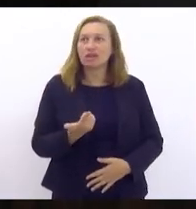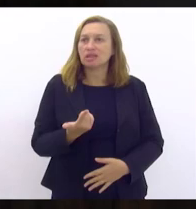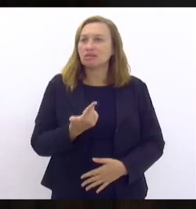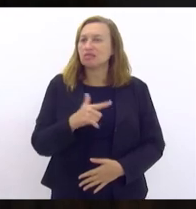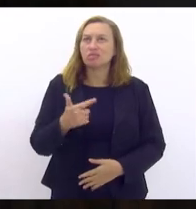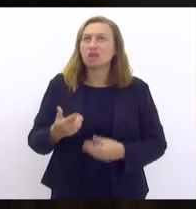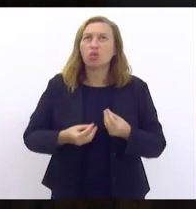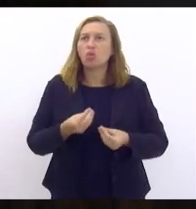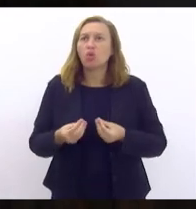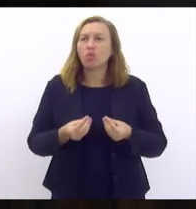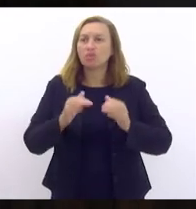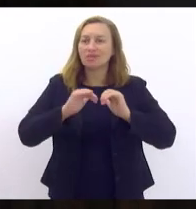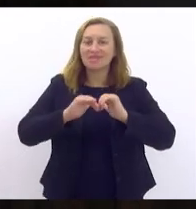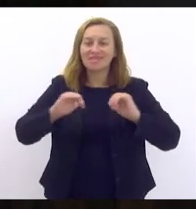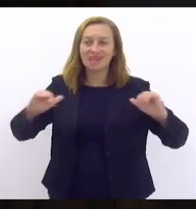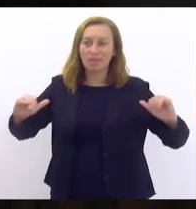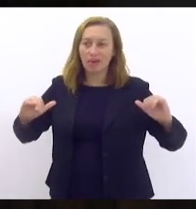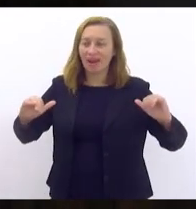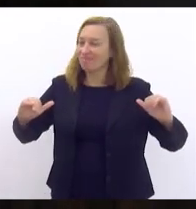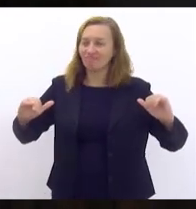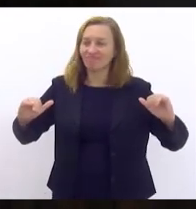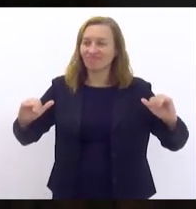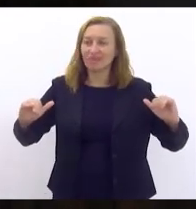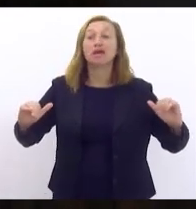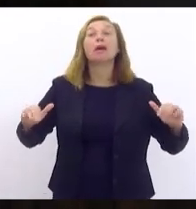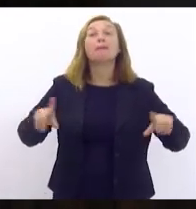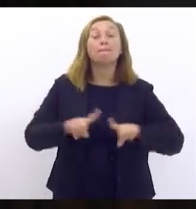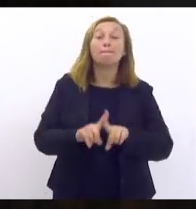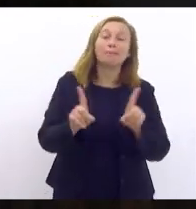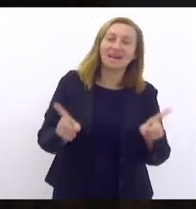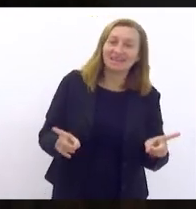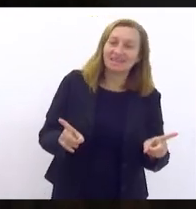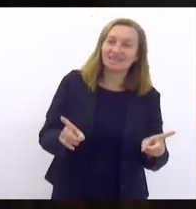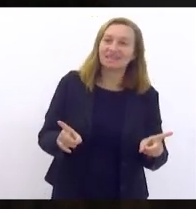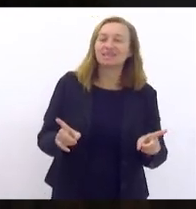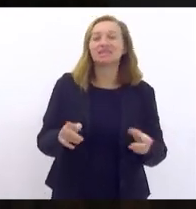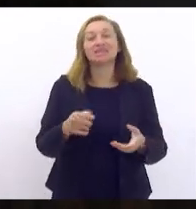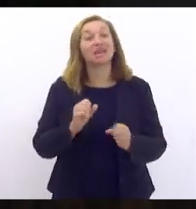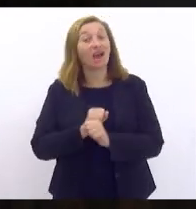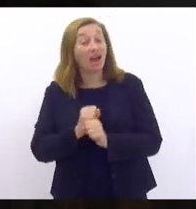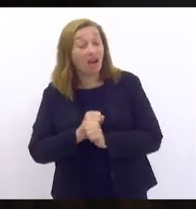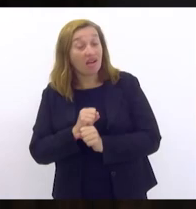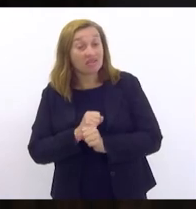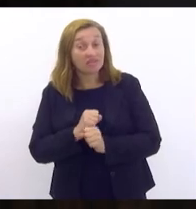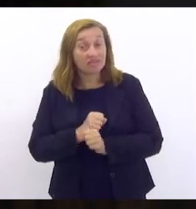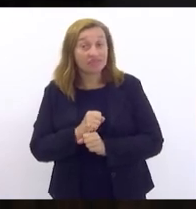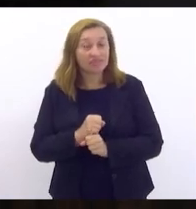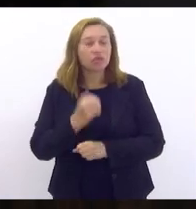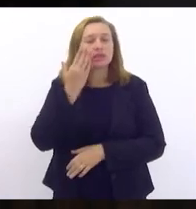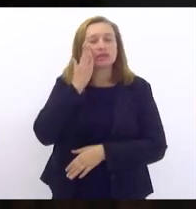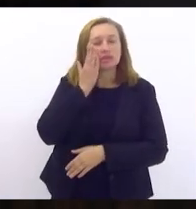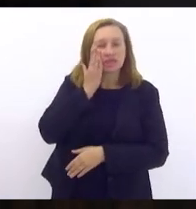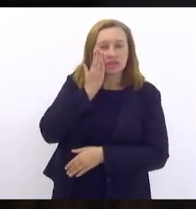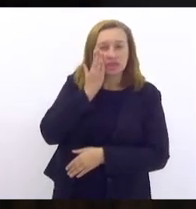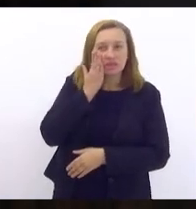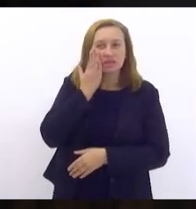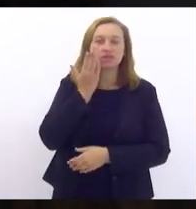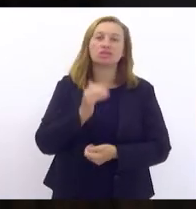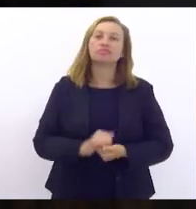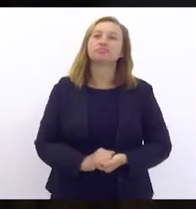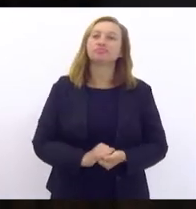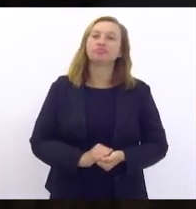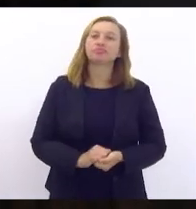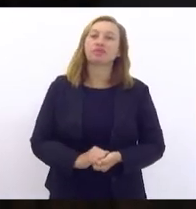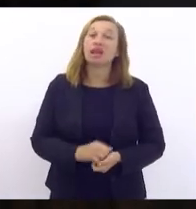há como desassociar nenhum ator mas que há muito tempo o entendimento e a compreensão